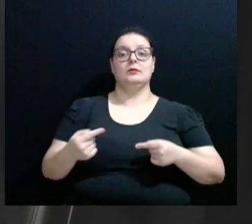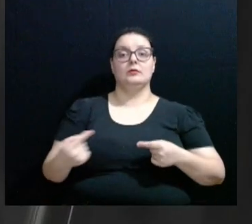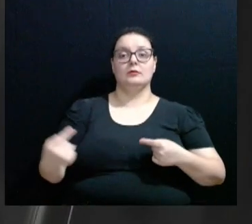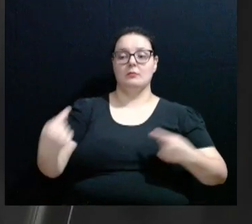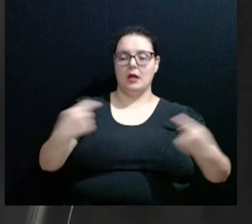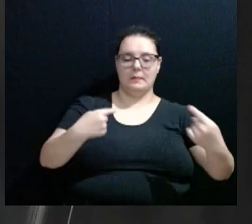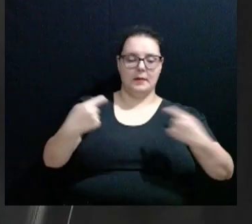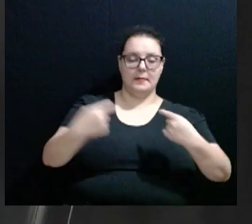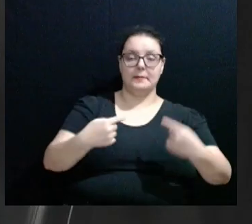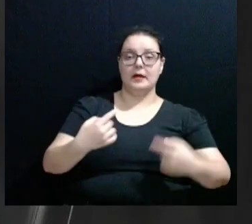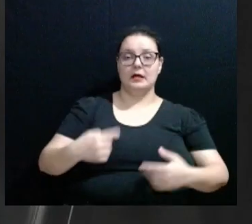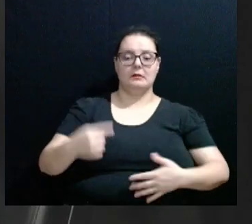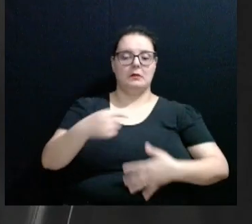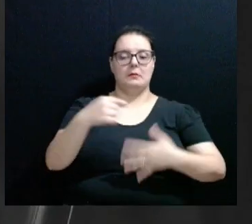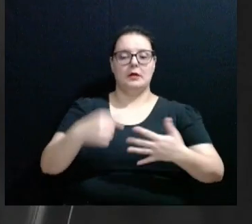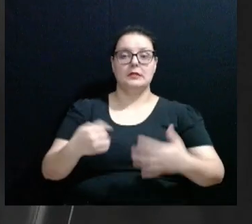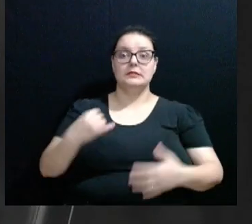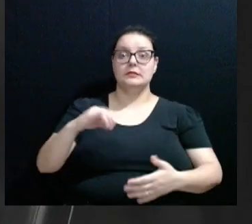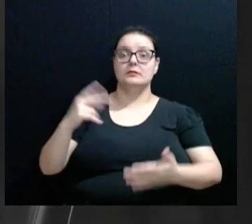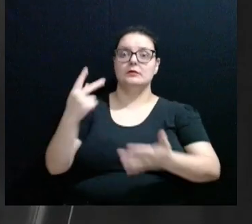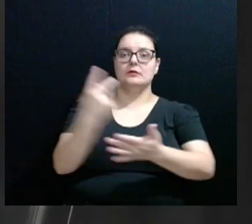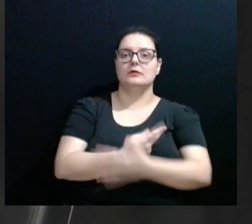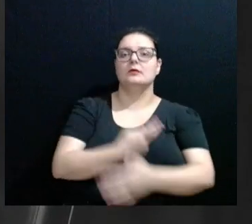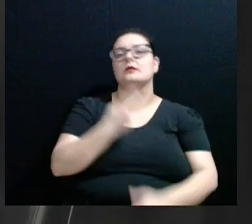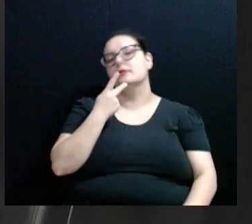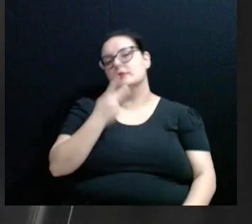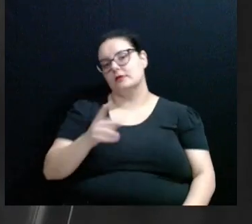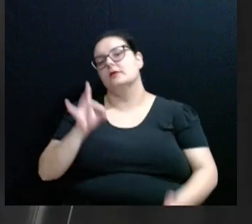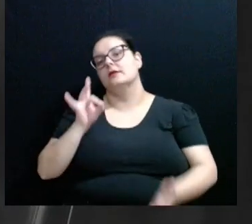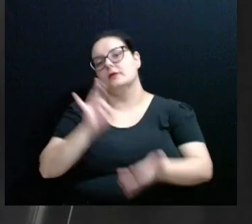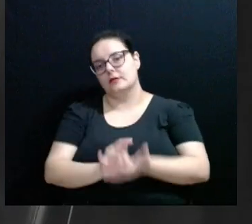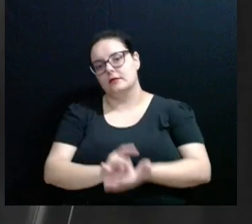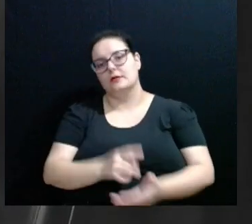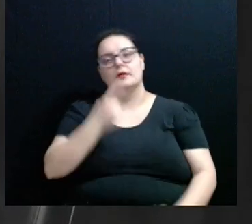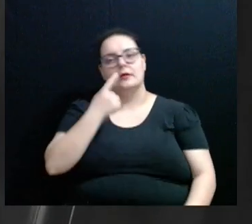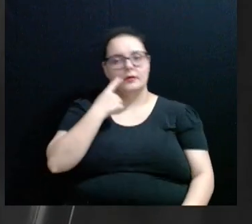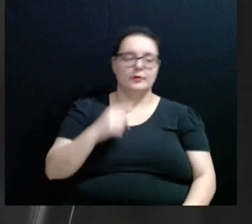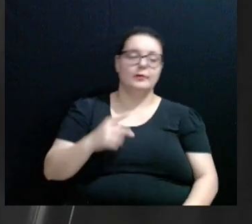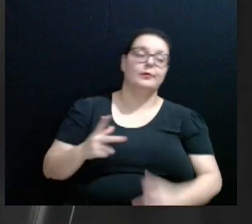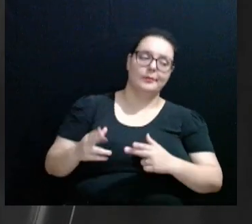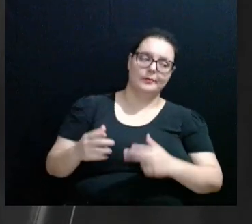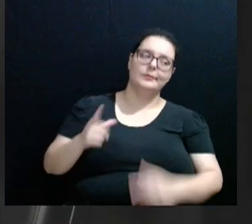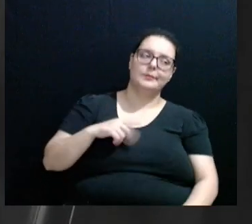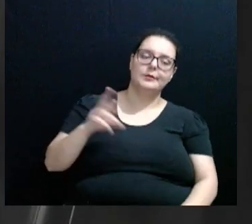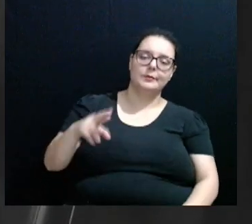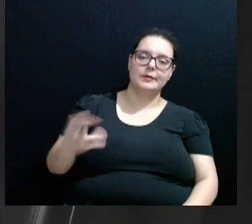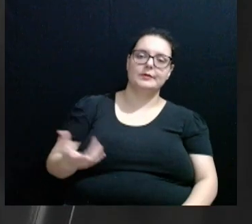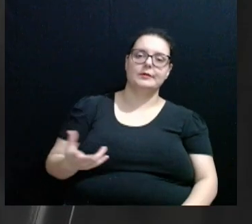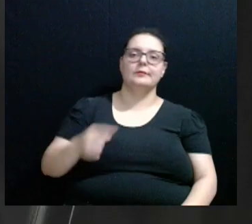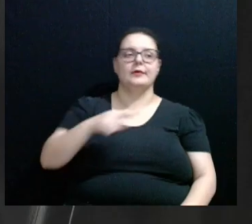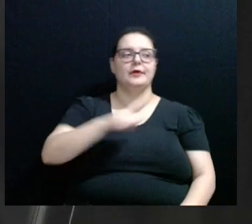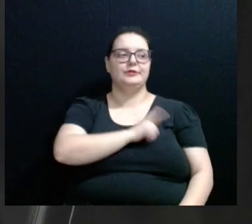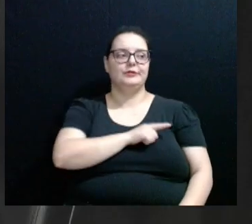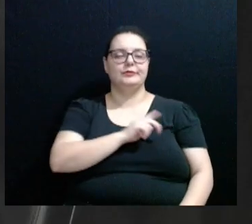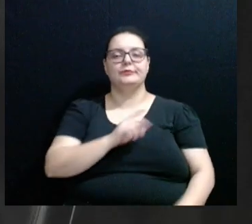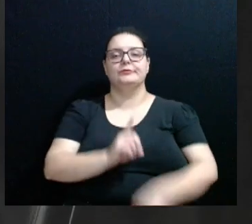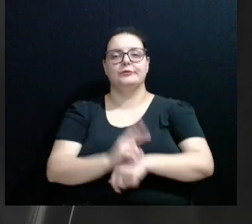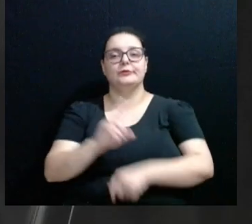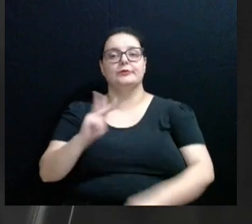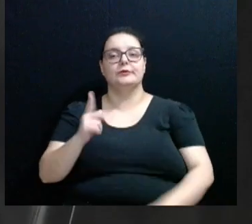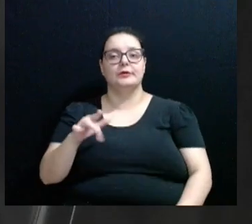se eu errasse, eles iam falar que, realmente, olha como a gente tem razão. E ao mesmo tempo, a gente